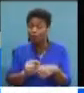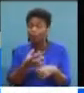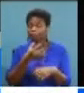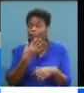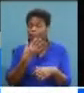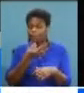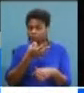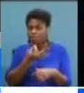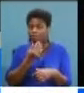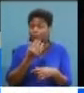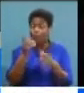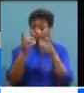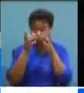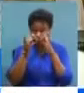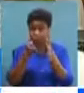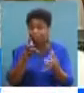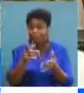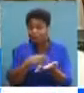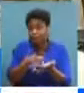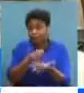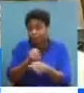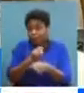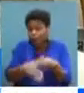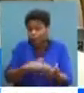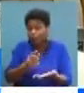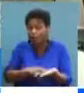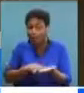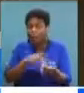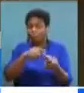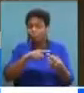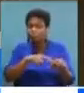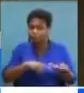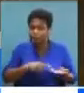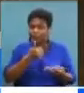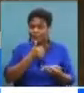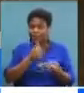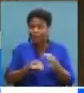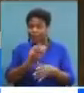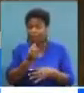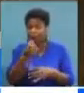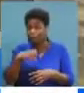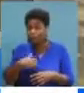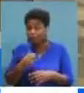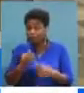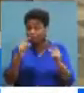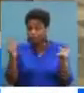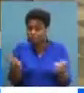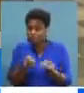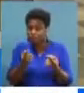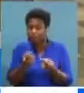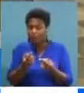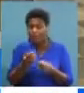para a necessidade de ações concretas. Enumerou igualmente as medidas adotadas por Cabo Verde para diminuir